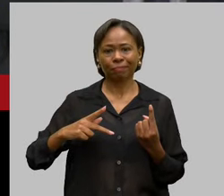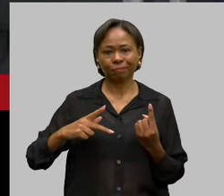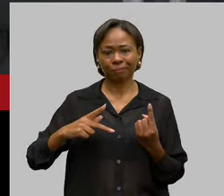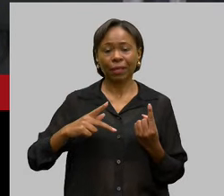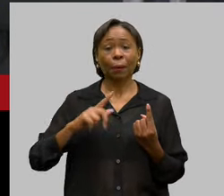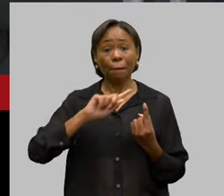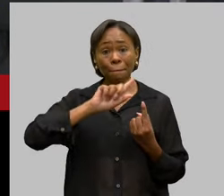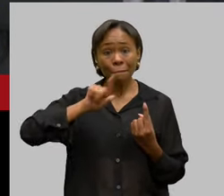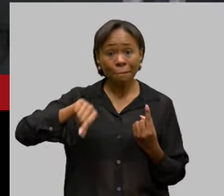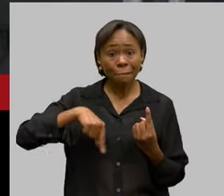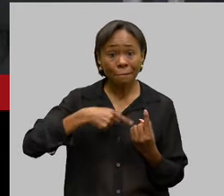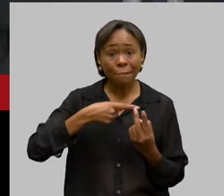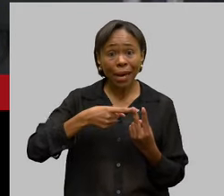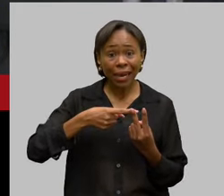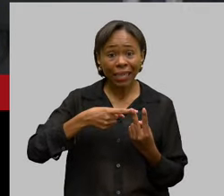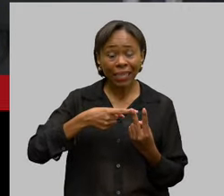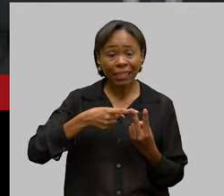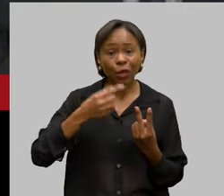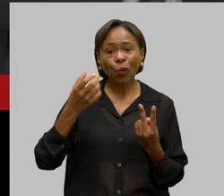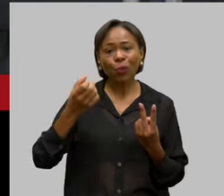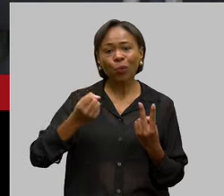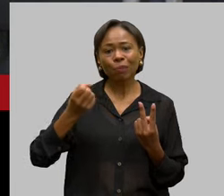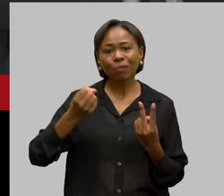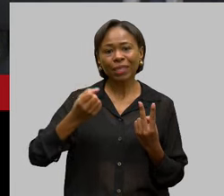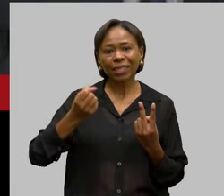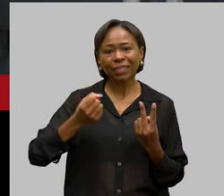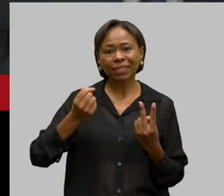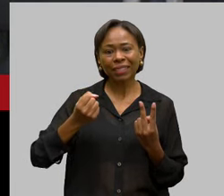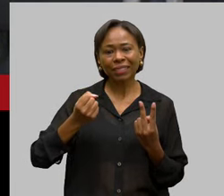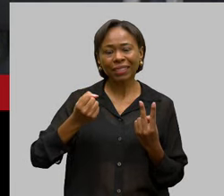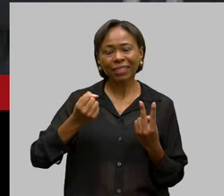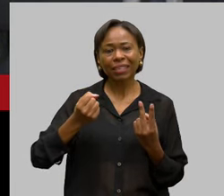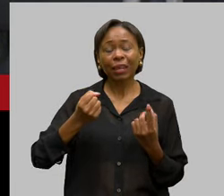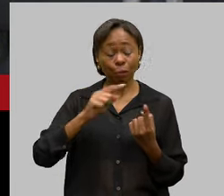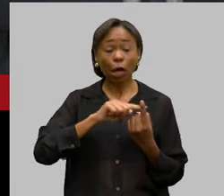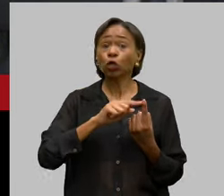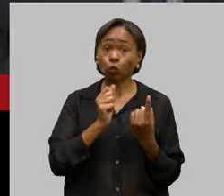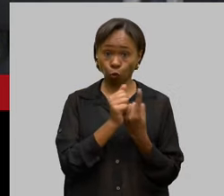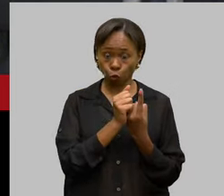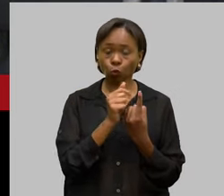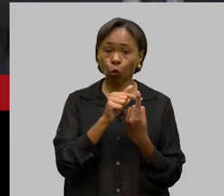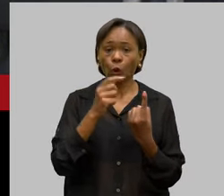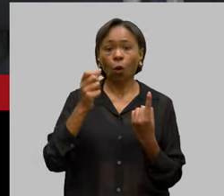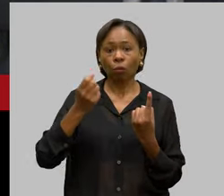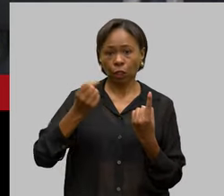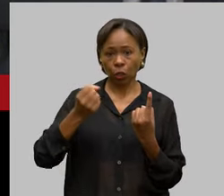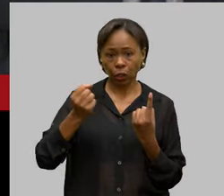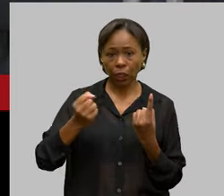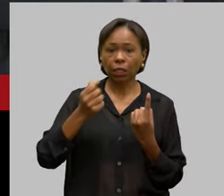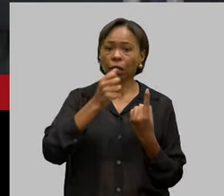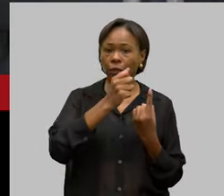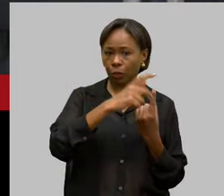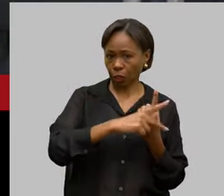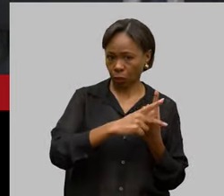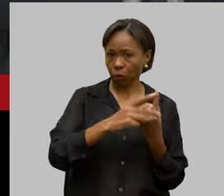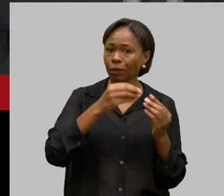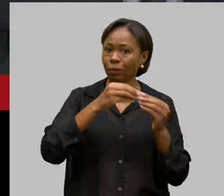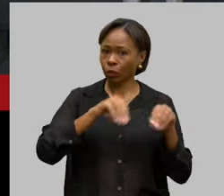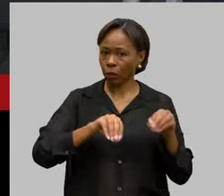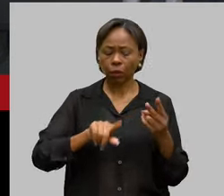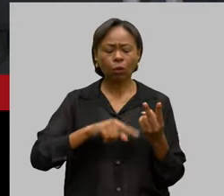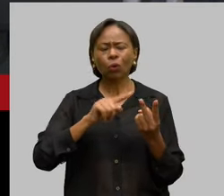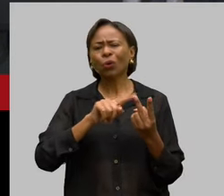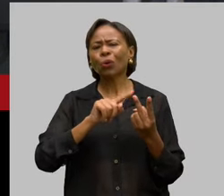pensionista não dá para dizer que não teve o outro prejudicado é o servidor da ativa e aqueles que